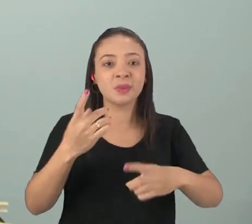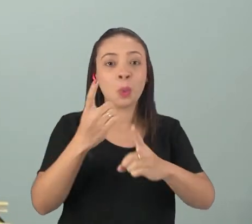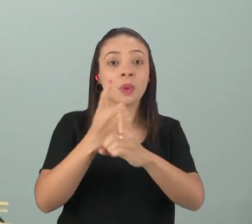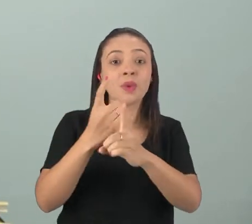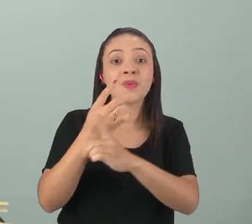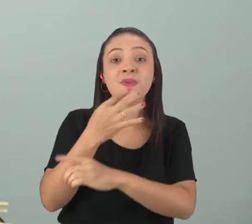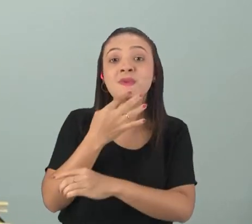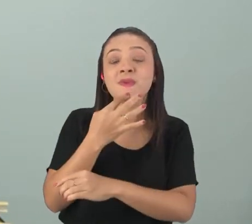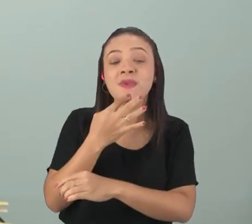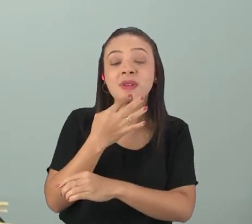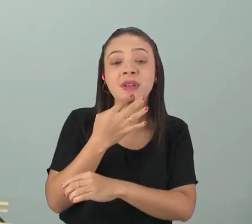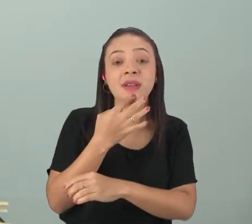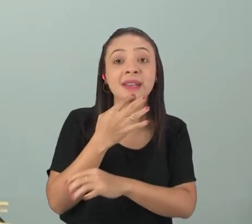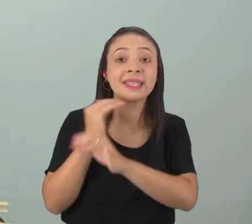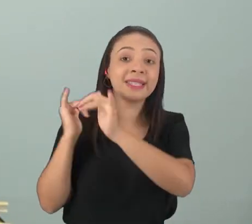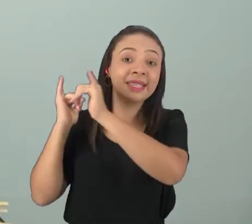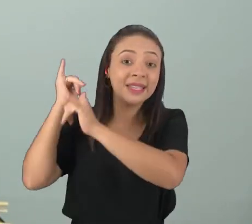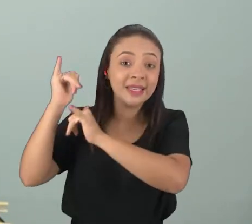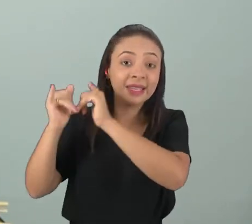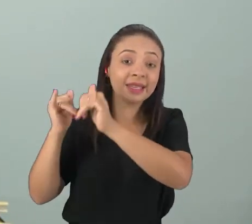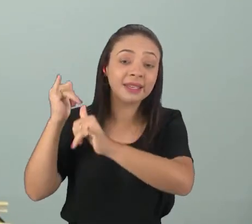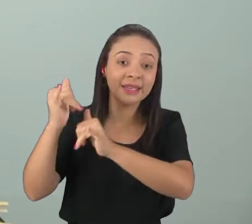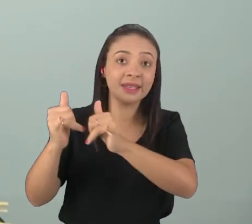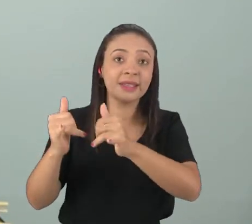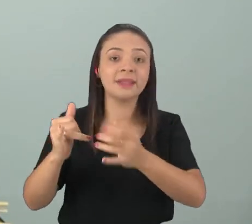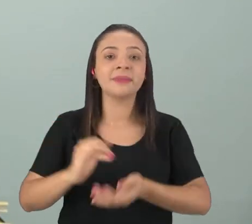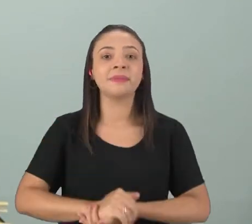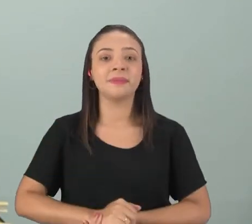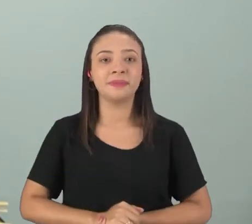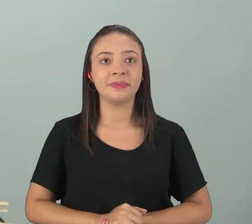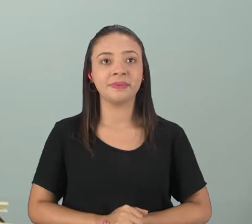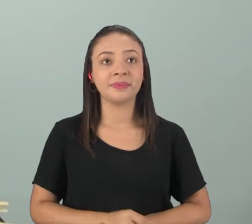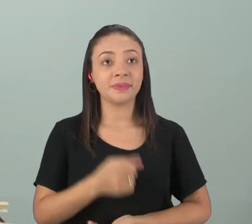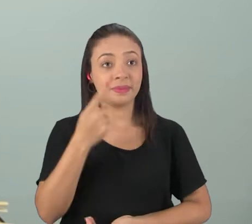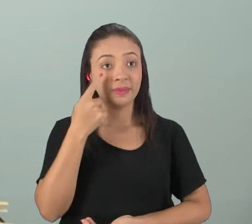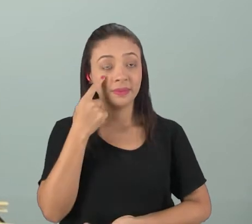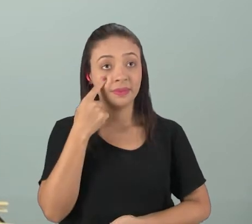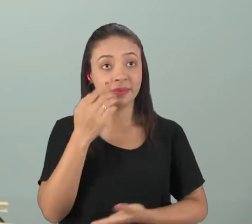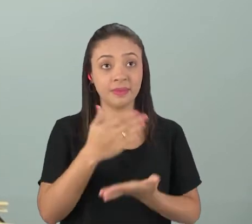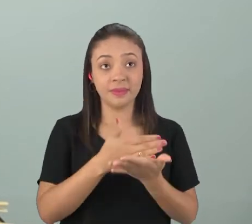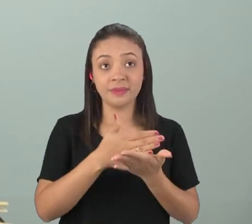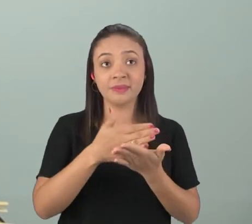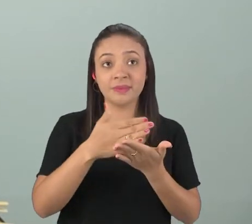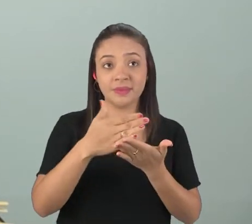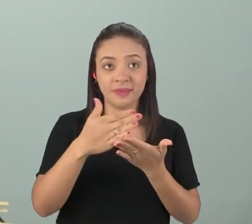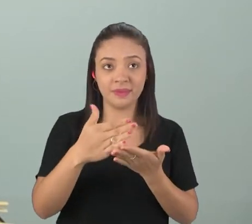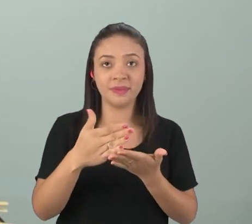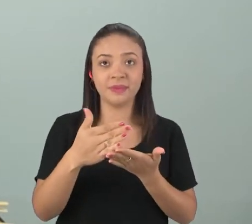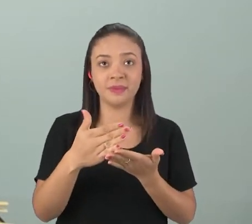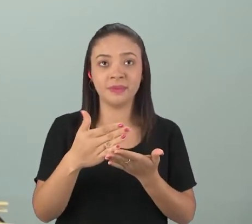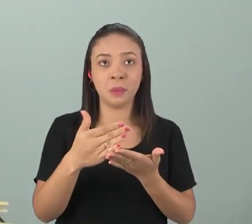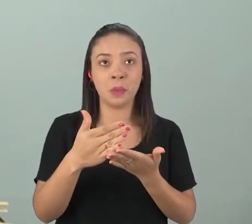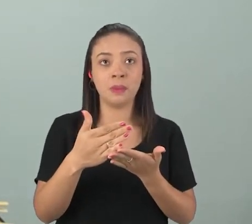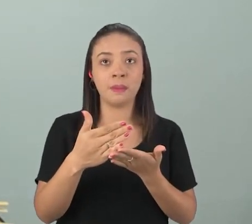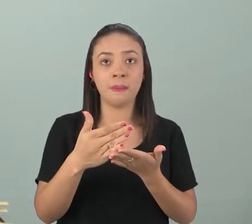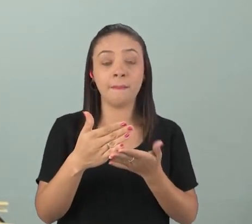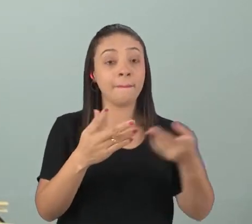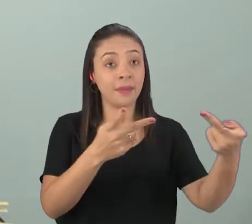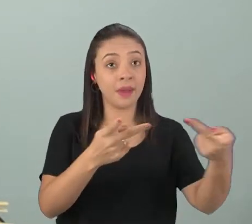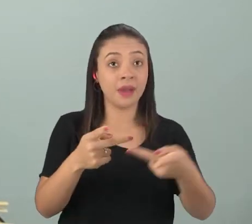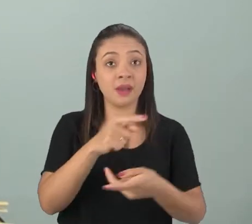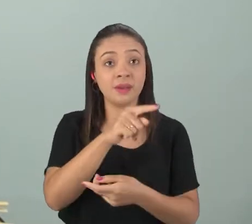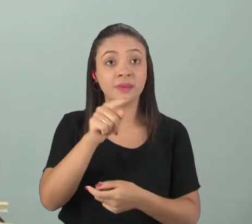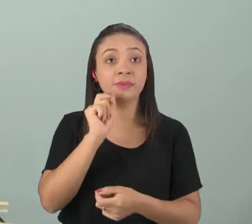um pouco sobre lendas, sobre tudo isso, tá bom? E pra gente começar, né, eu quero te